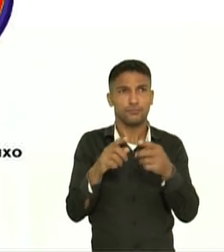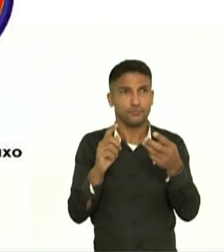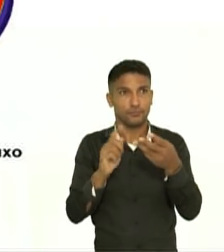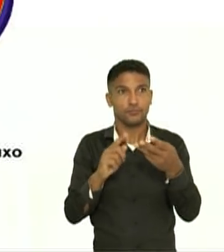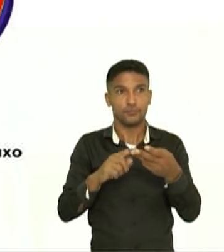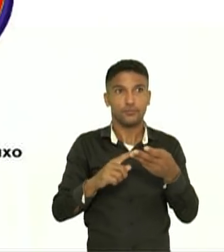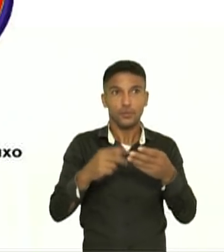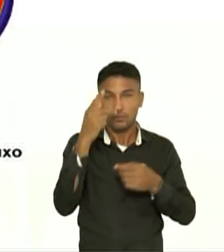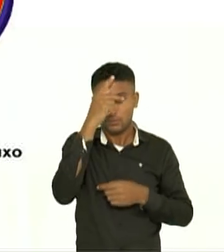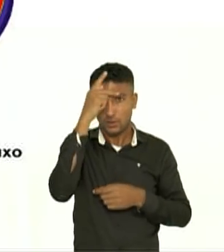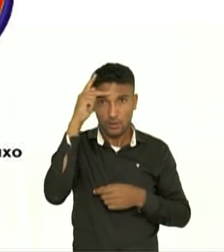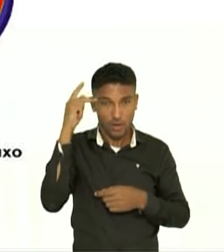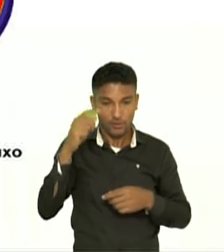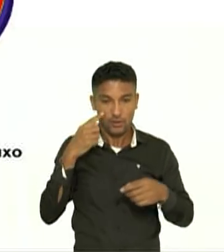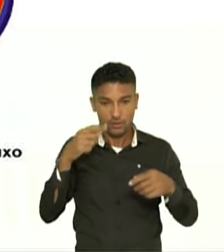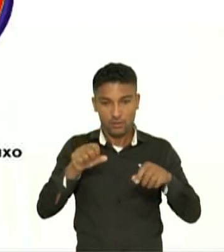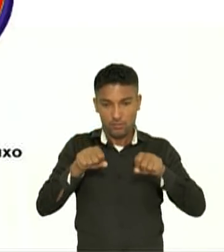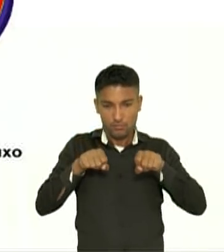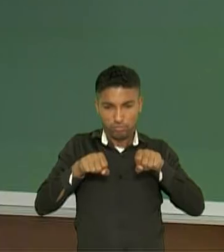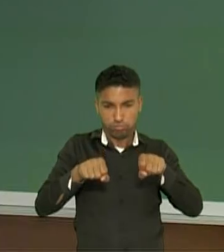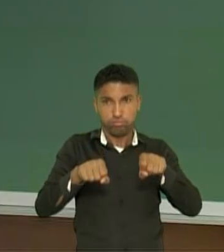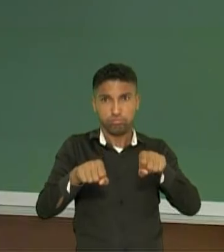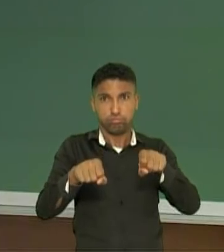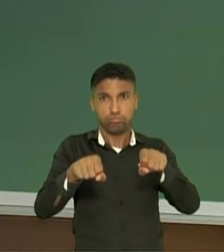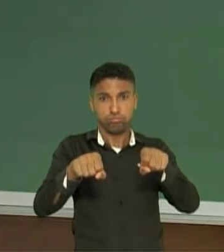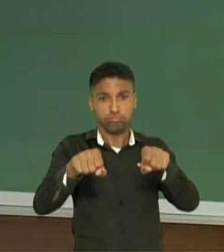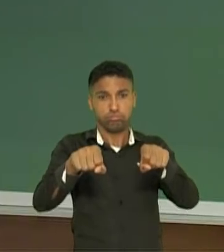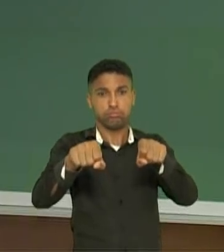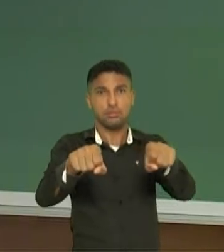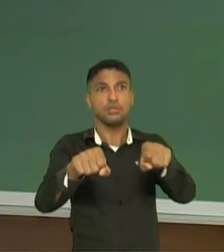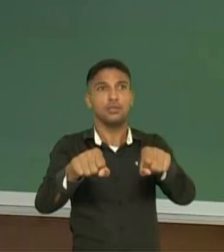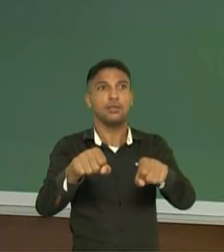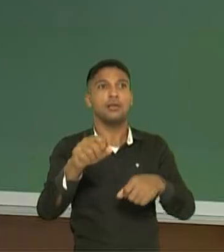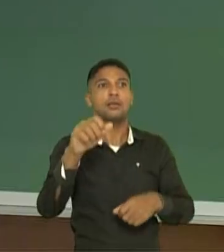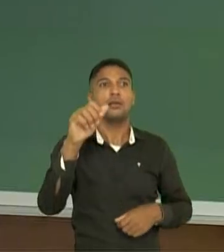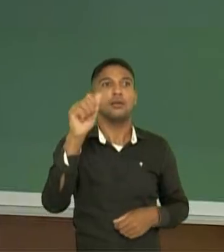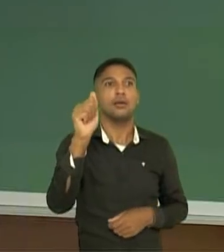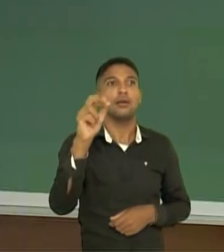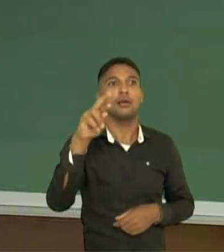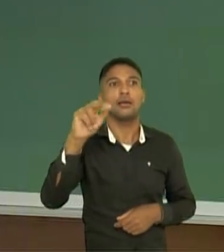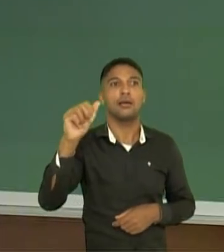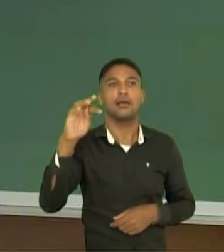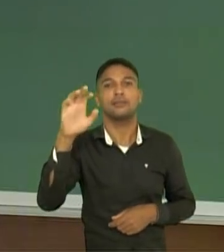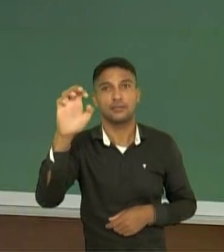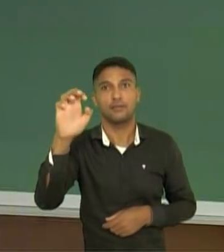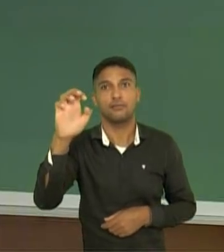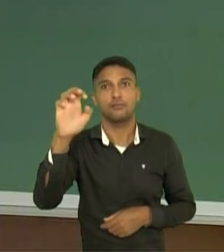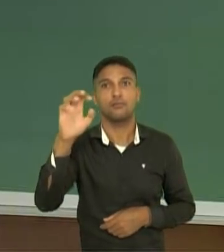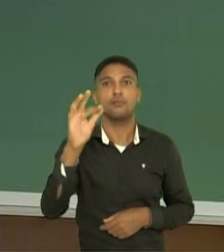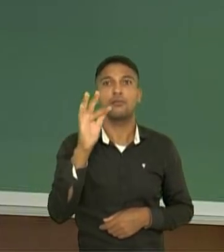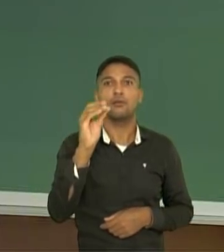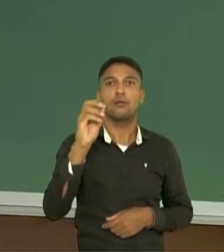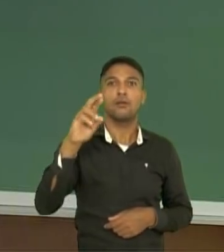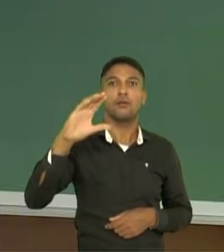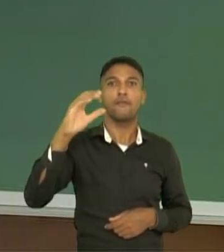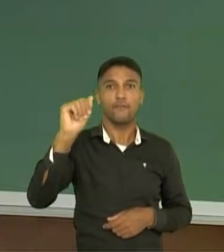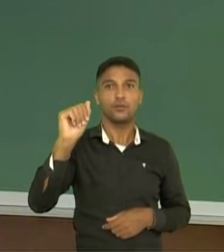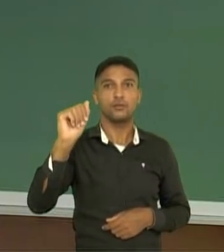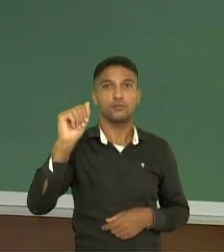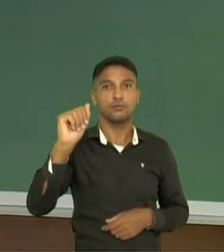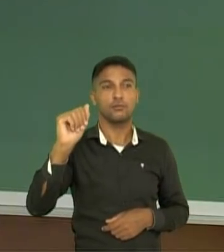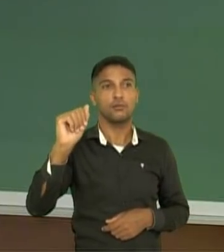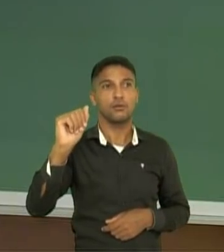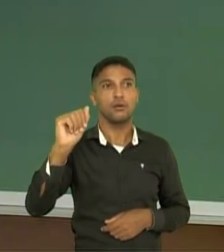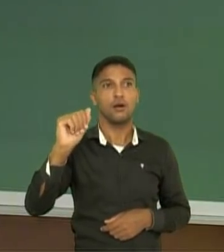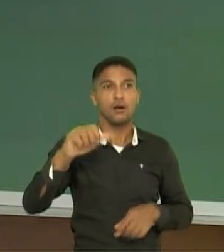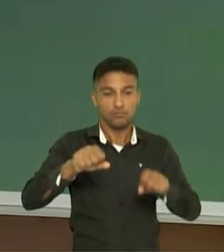força aplicada, melhor dizendo, a força de arraste, você teria, como aquele caso mostrado ali, você acabaria